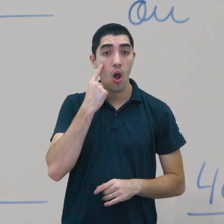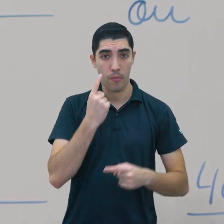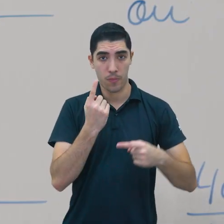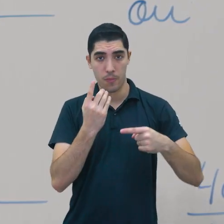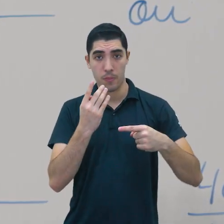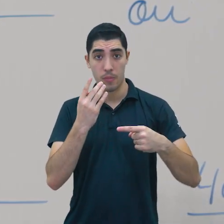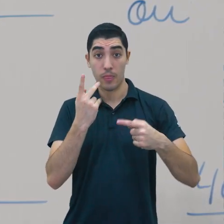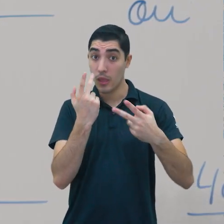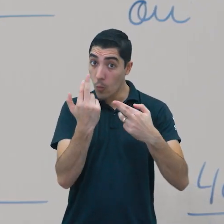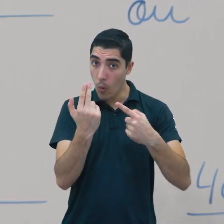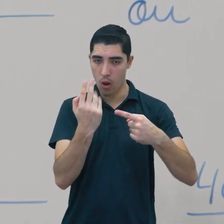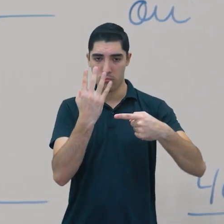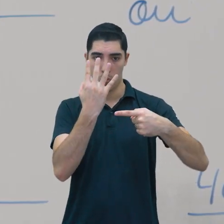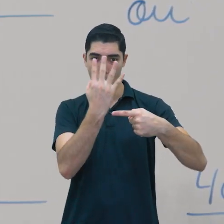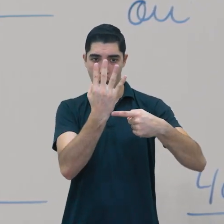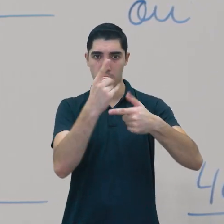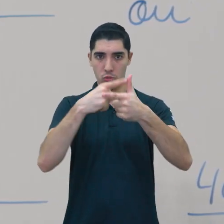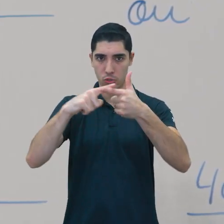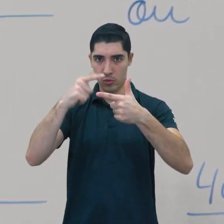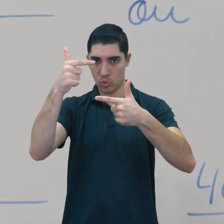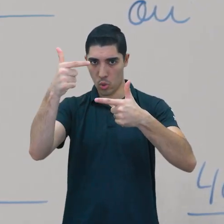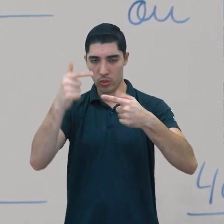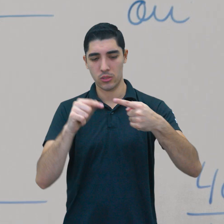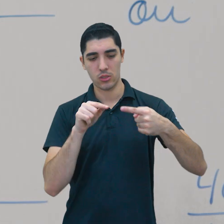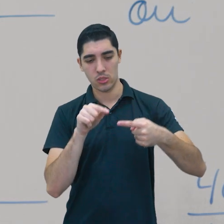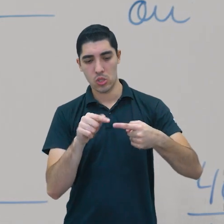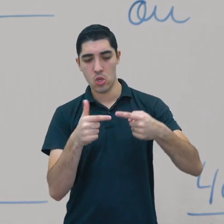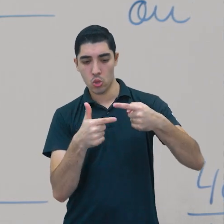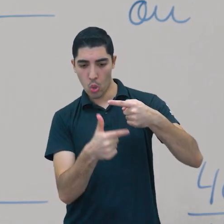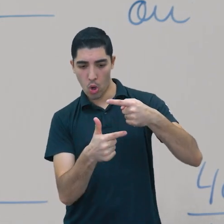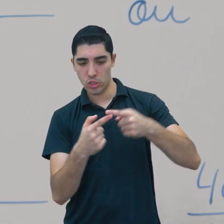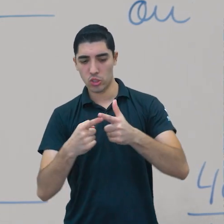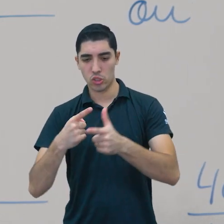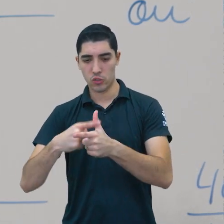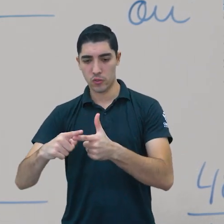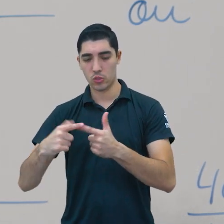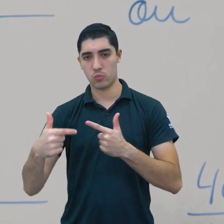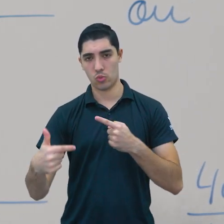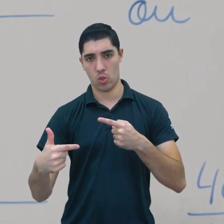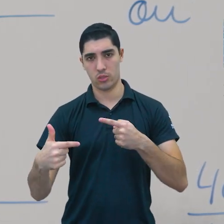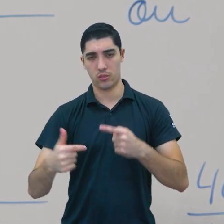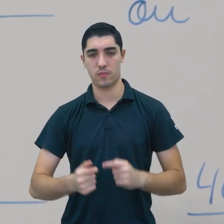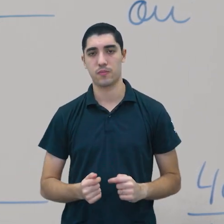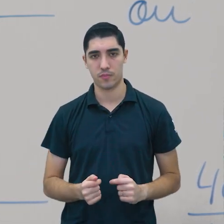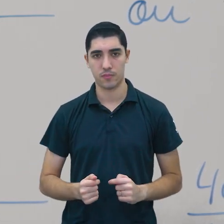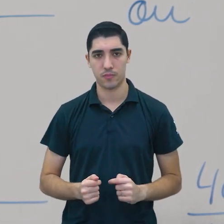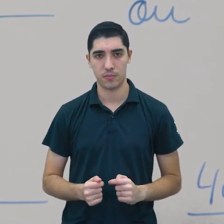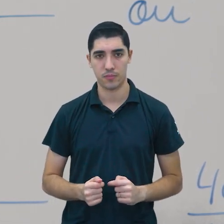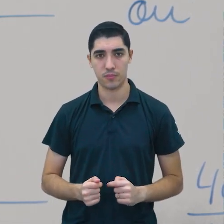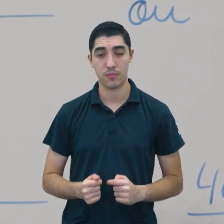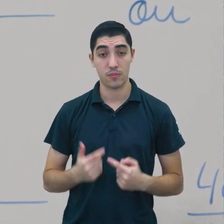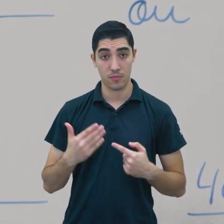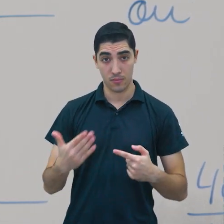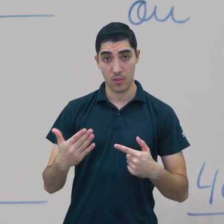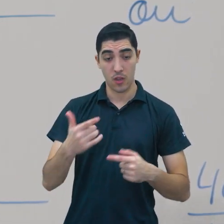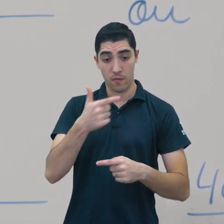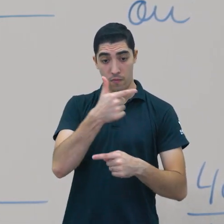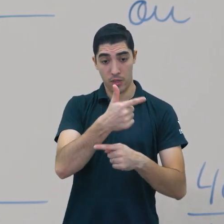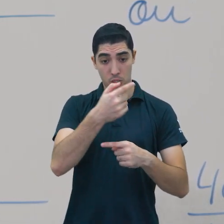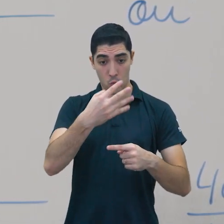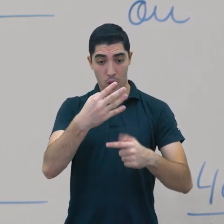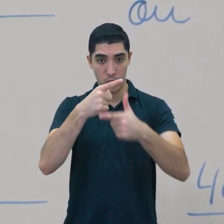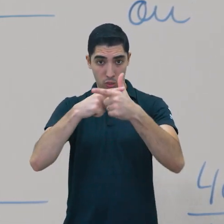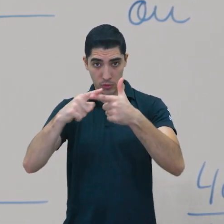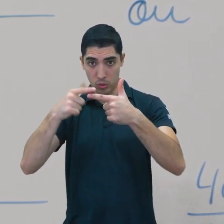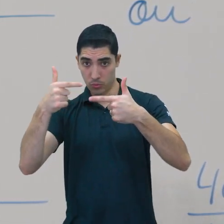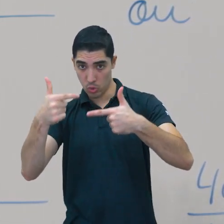aqui, ó, em cima e embaixo pelo mesmo número. Eu escolhi dividir por 2. Vou dividir por 2. 24 por